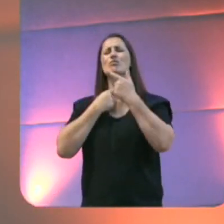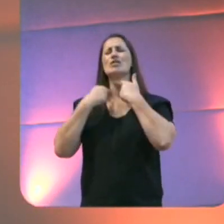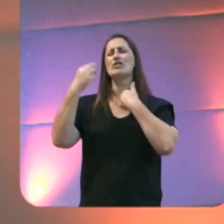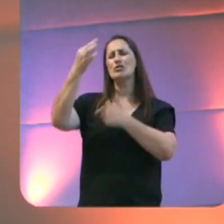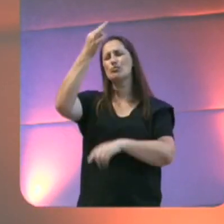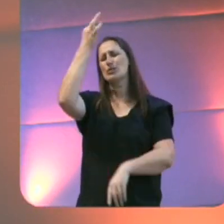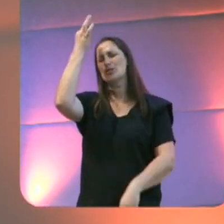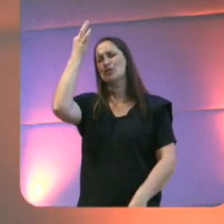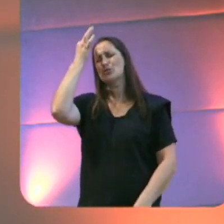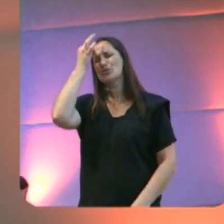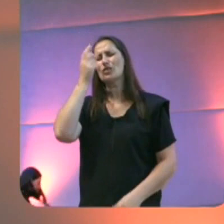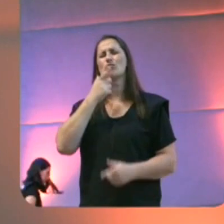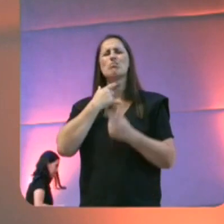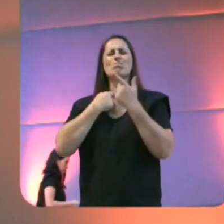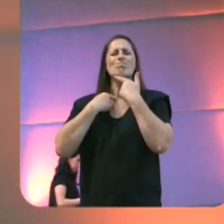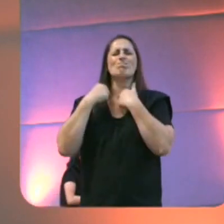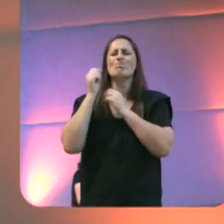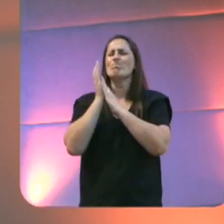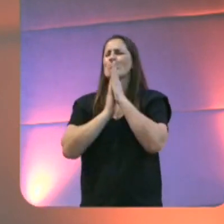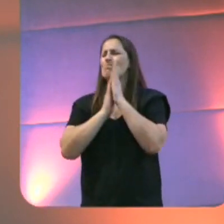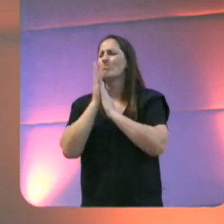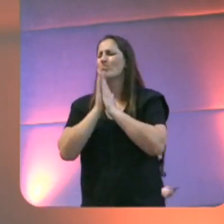dá sede espiritual.